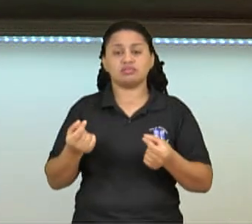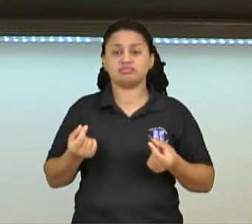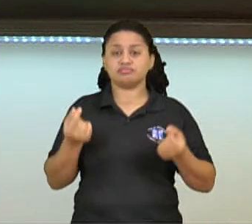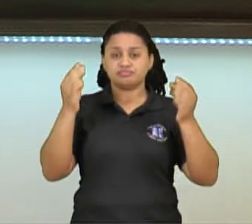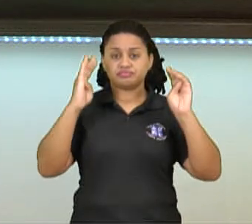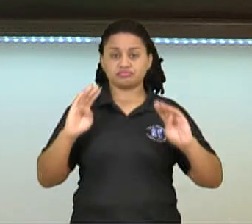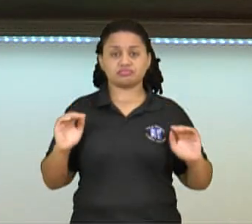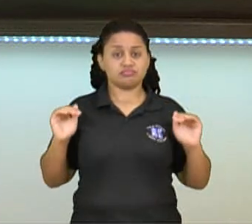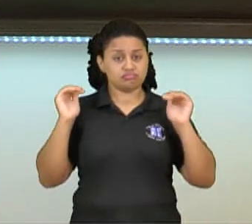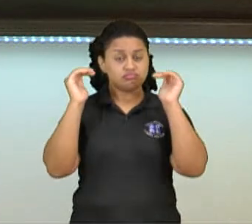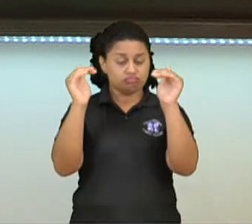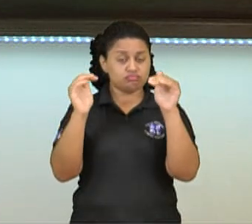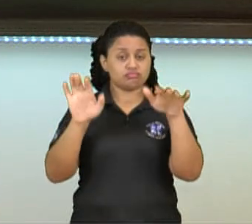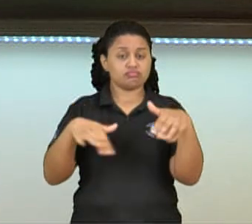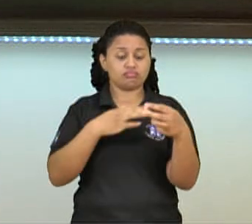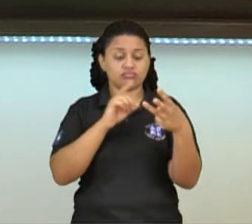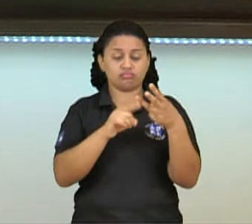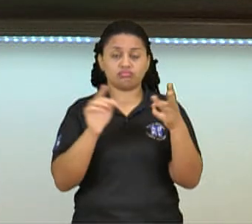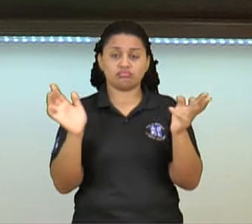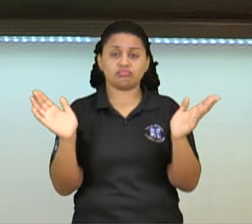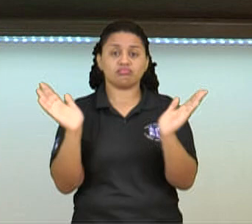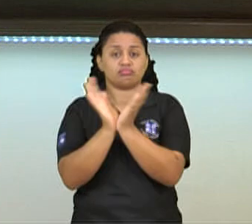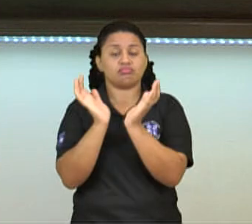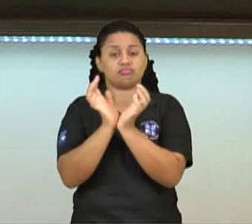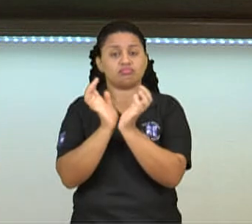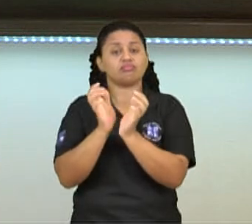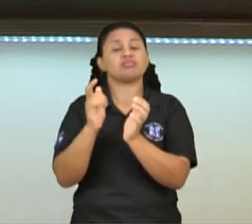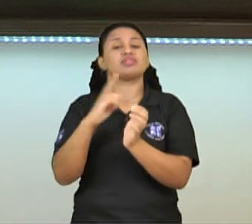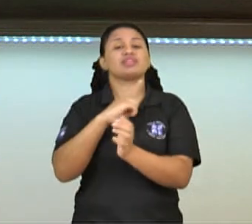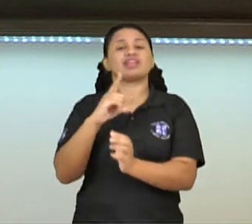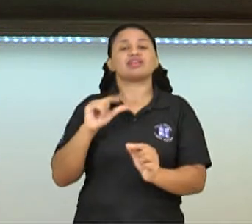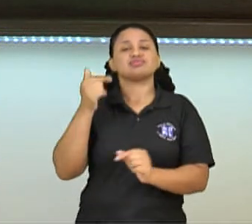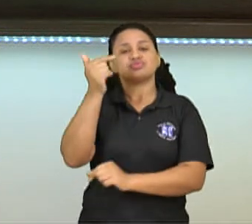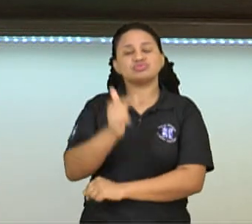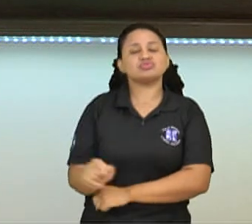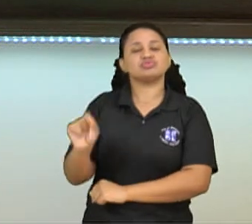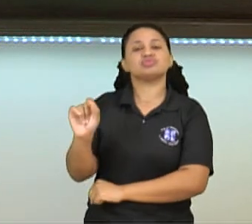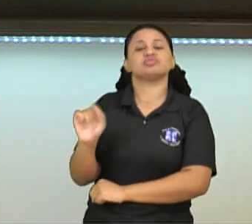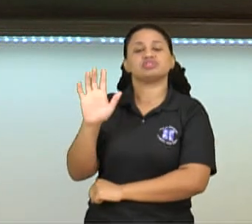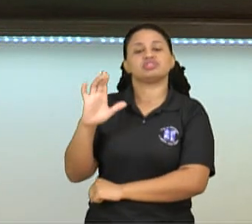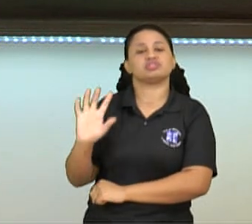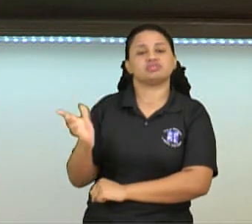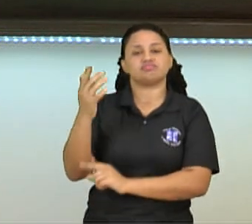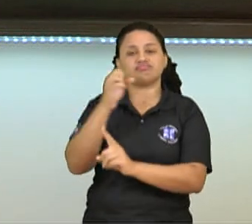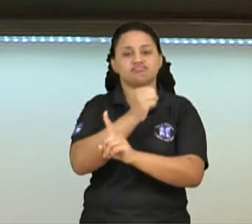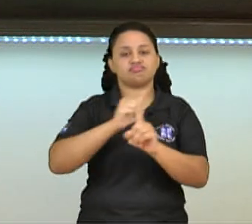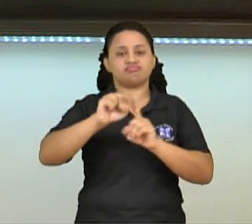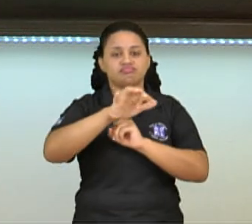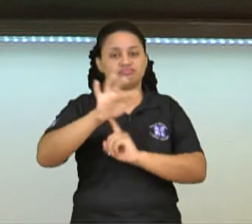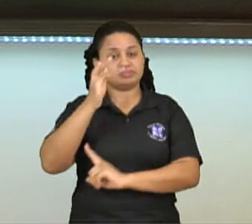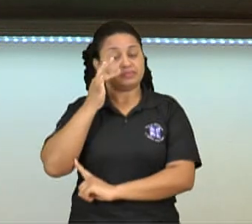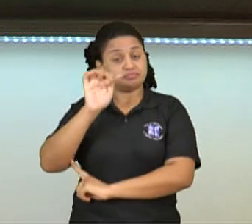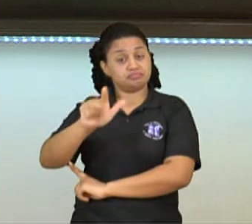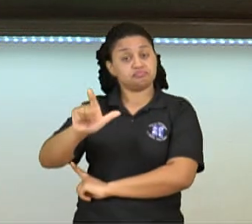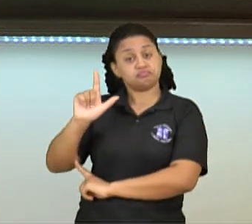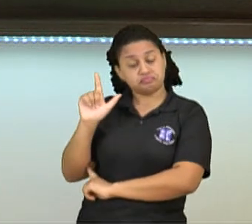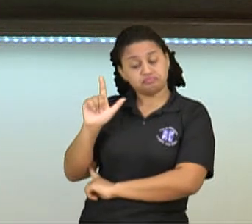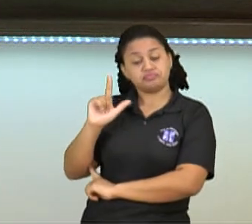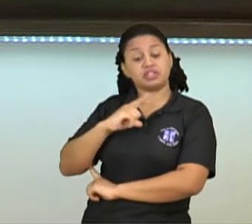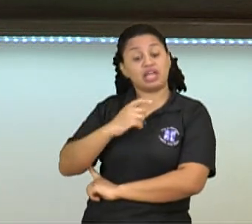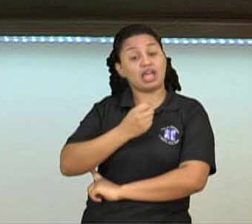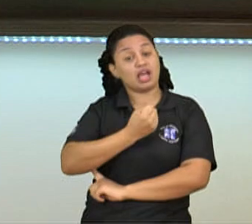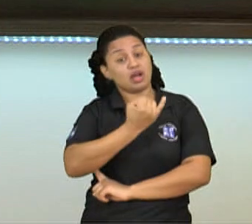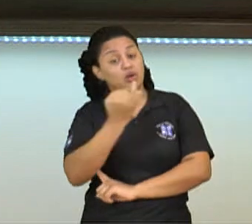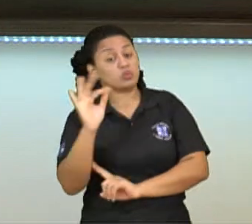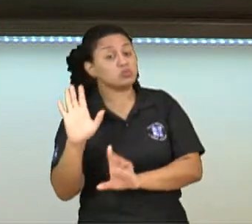do terceiro Estado vão ocorrer novamente o que já estava acontecendo na sociedade francesa anterior. Grupos vão ter